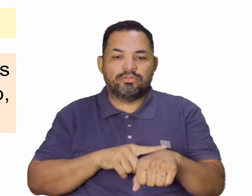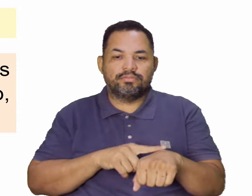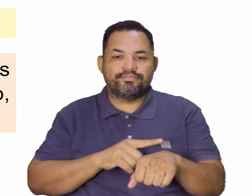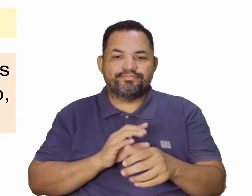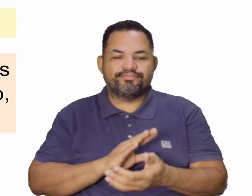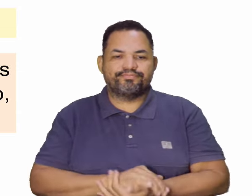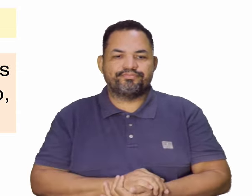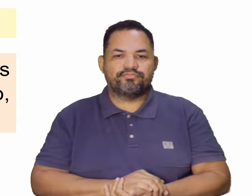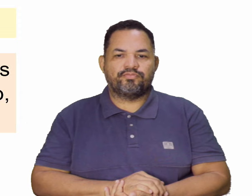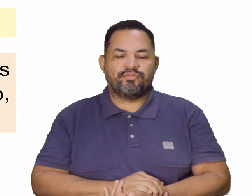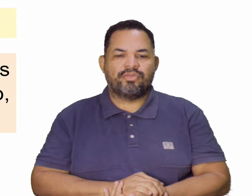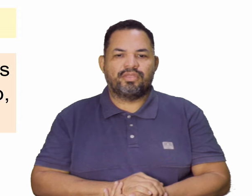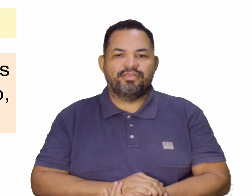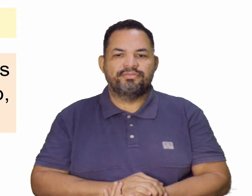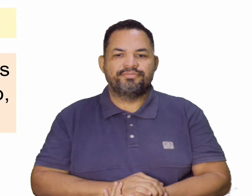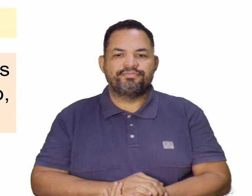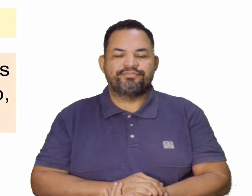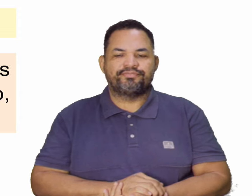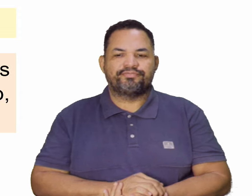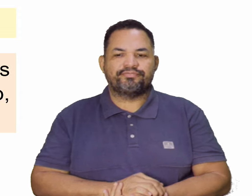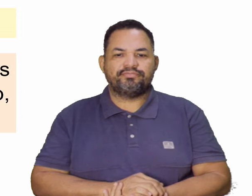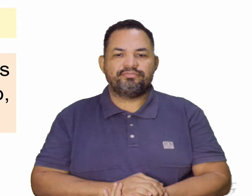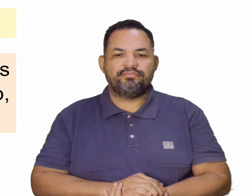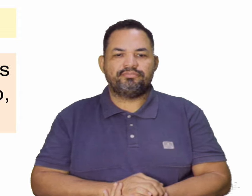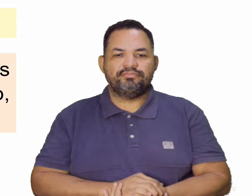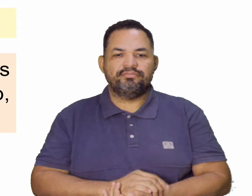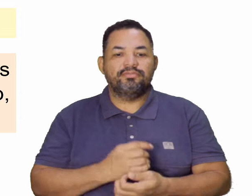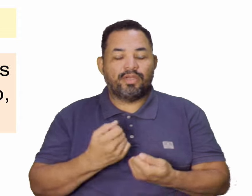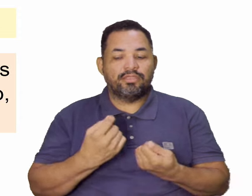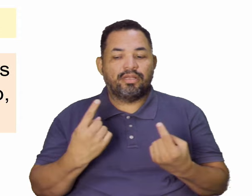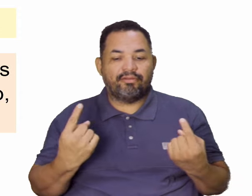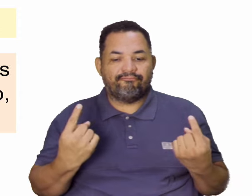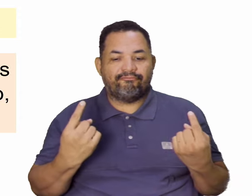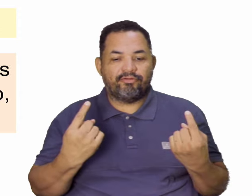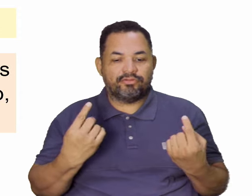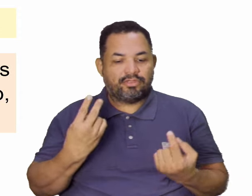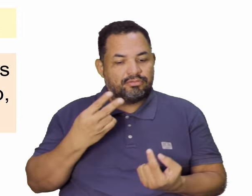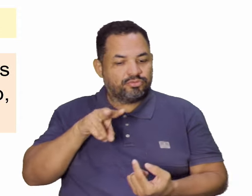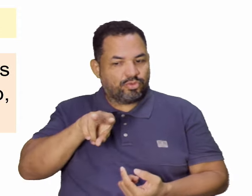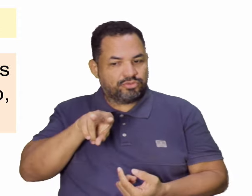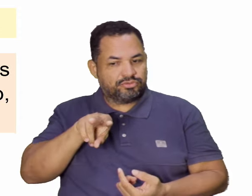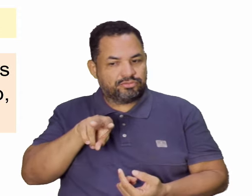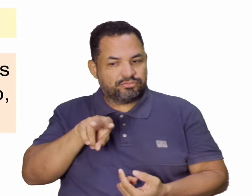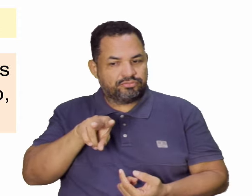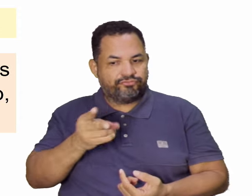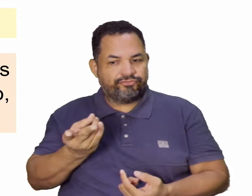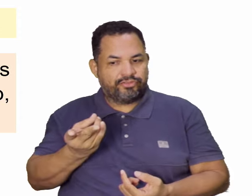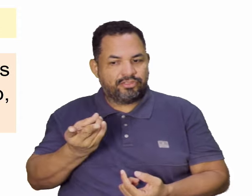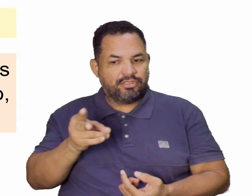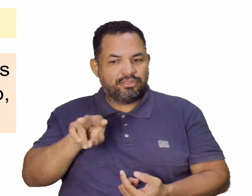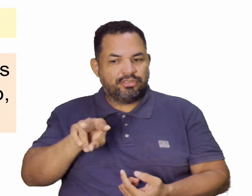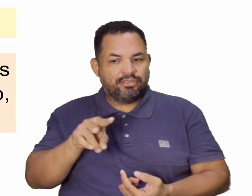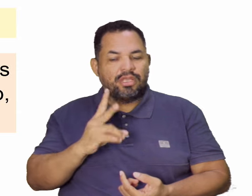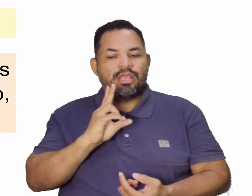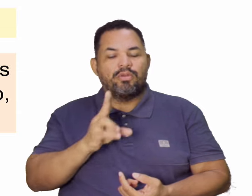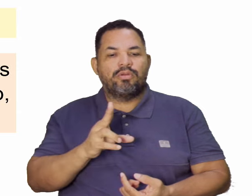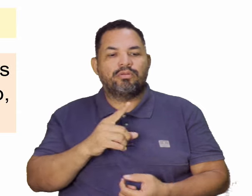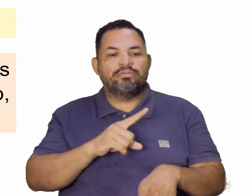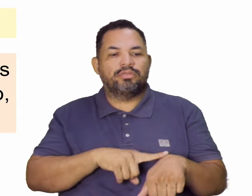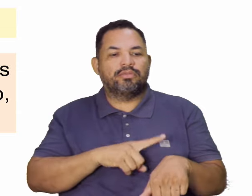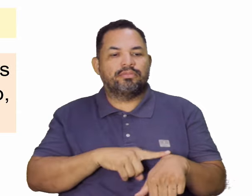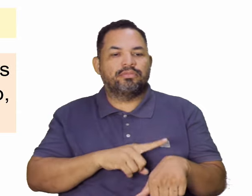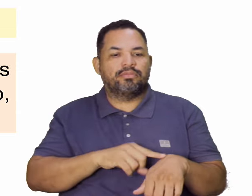Irreversível a reação só acontece num sentido mas quando é reversiva acontece nos dois sentidos E aí um